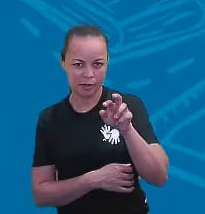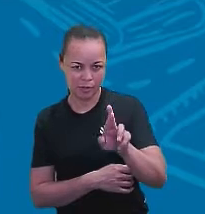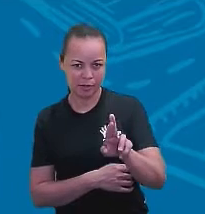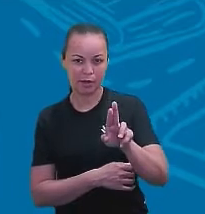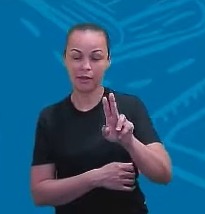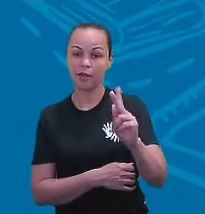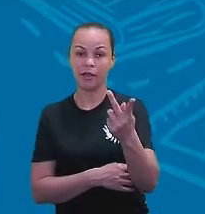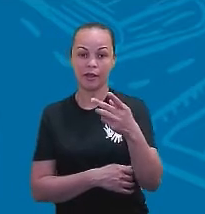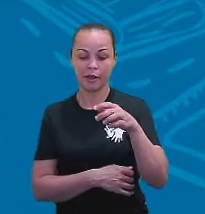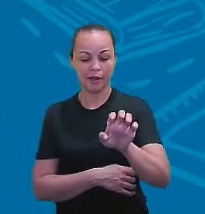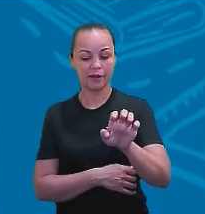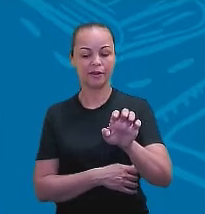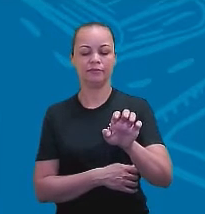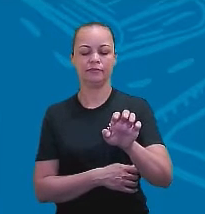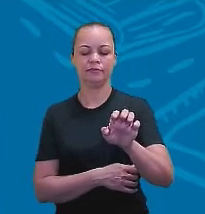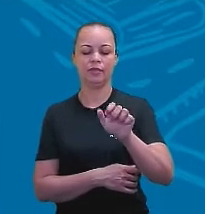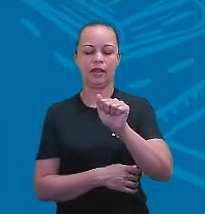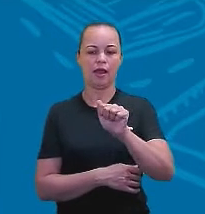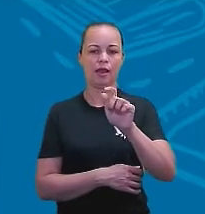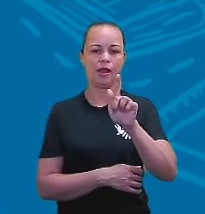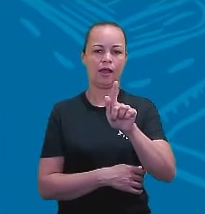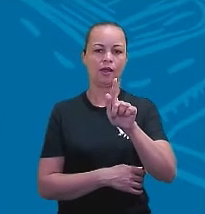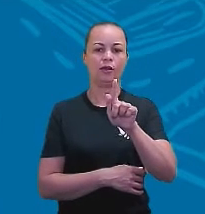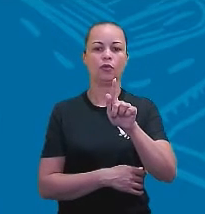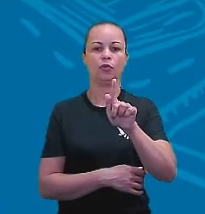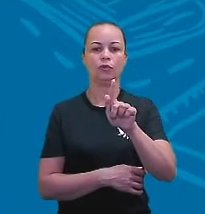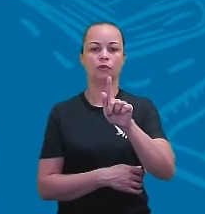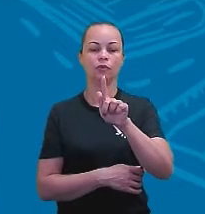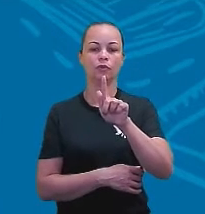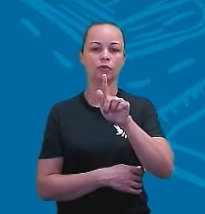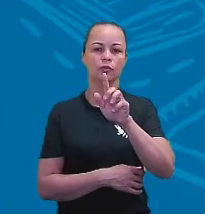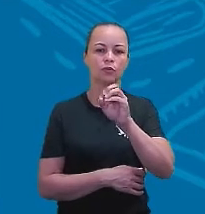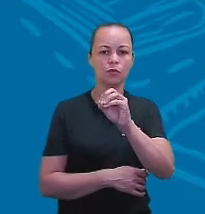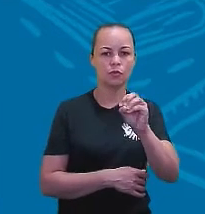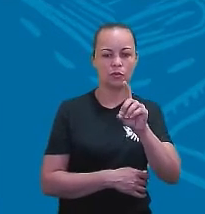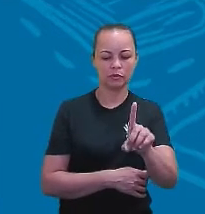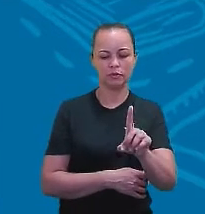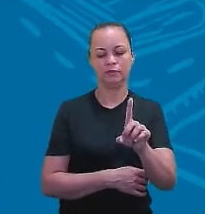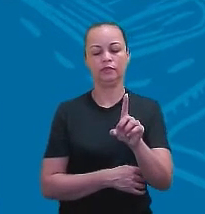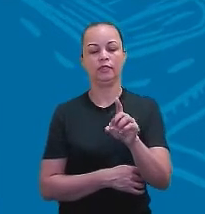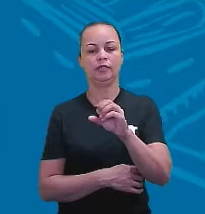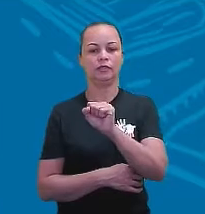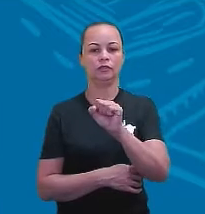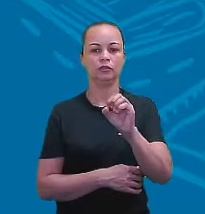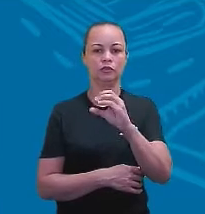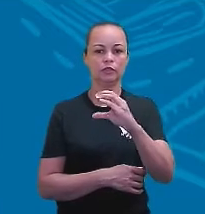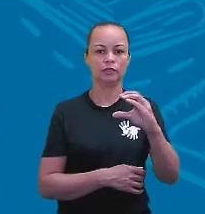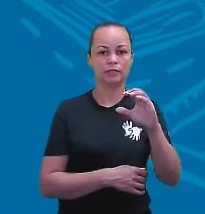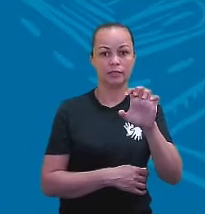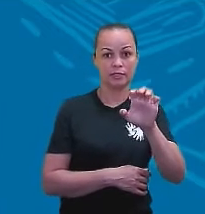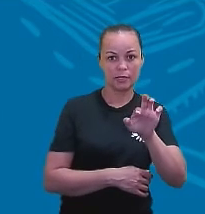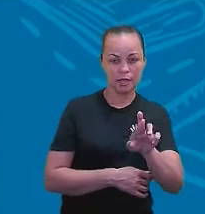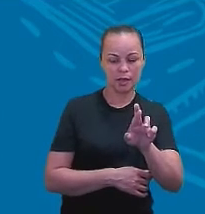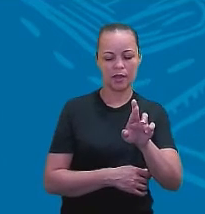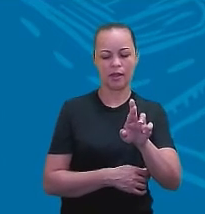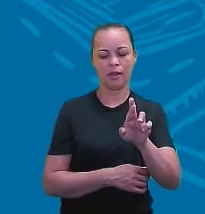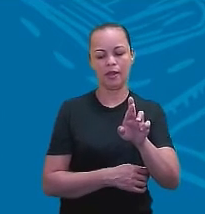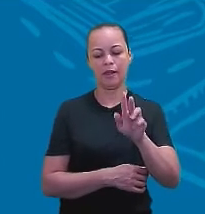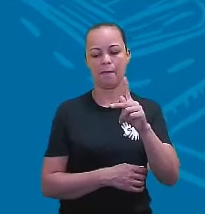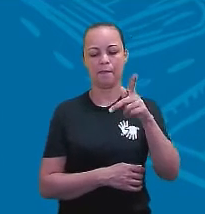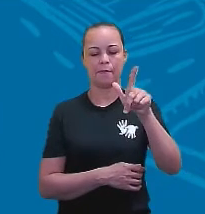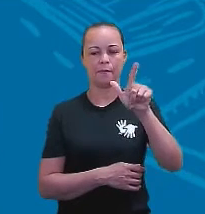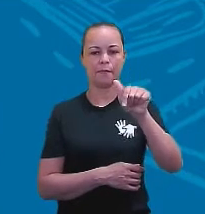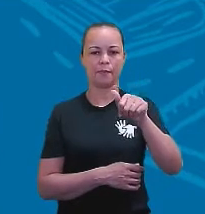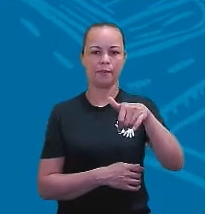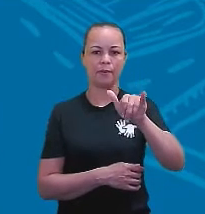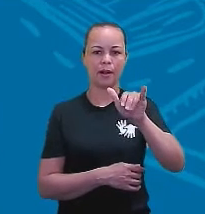não pode esquecer o sinal no final, sinal de interrogação, sinal de pergunta, e fazer esse jogo da inversão logo no início da